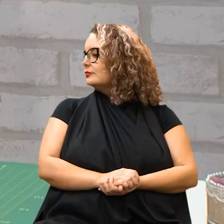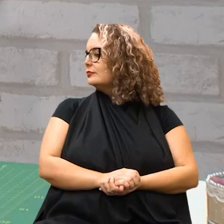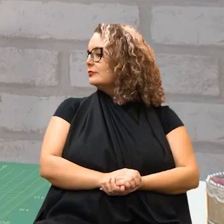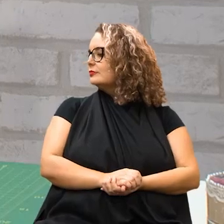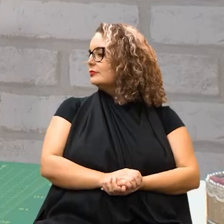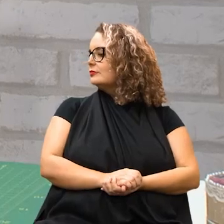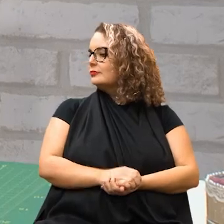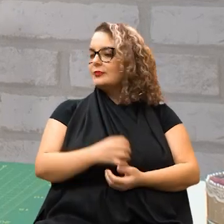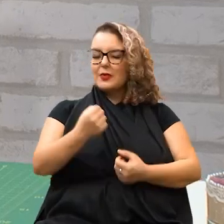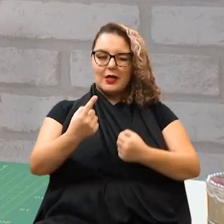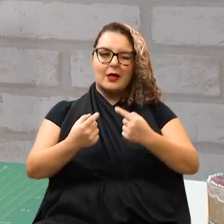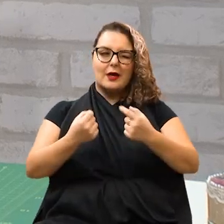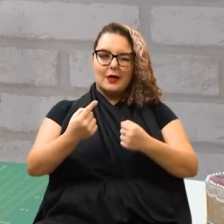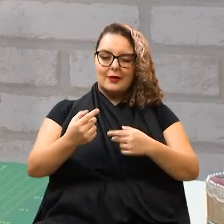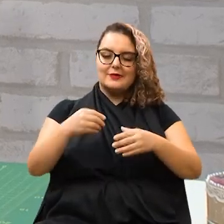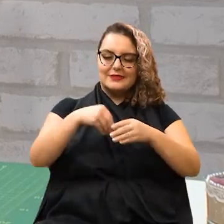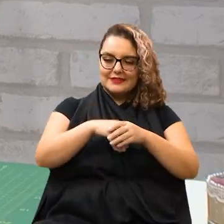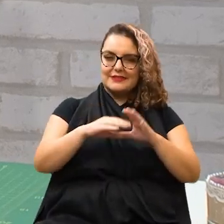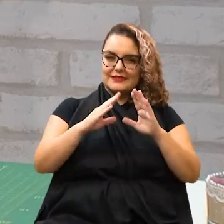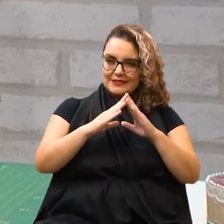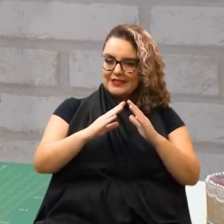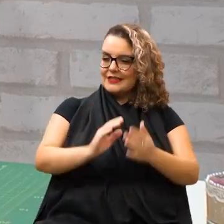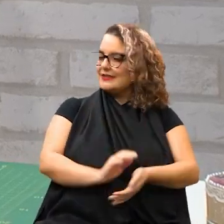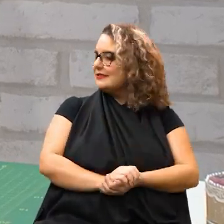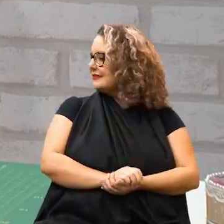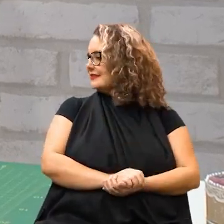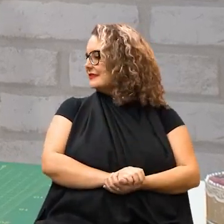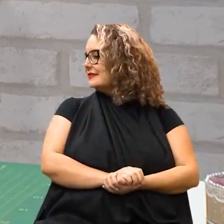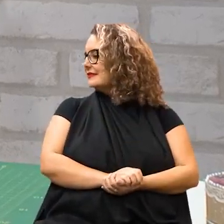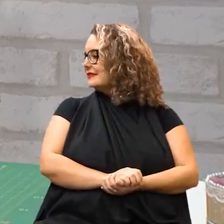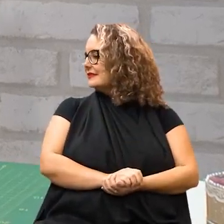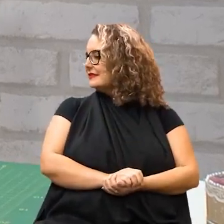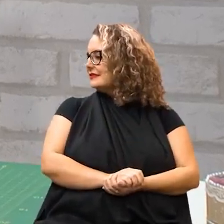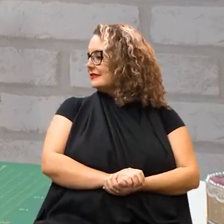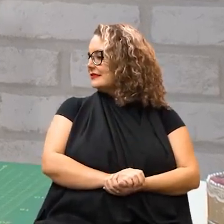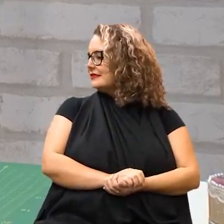Tem que ter alguns em casa para você ter.